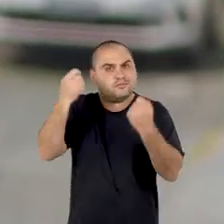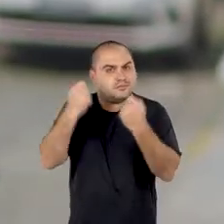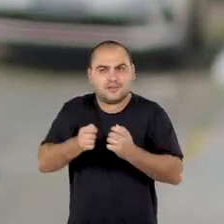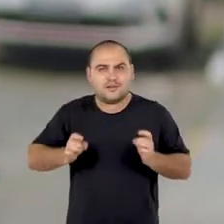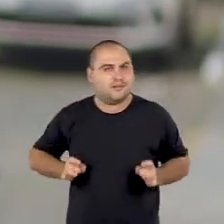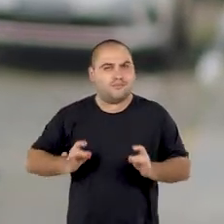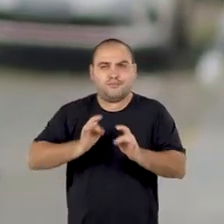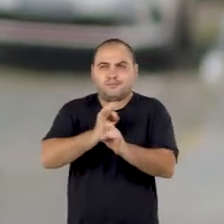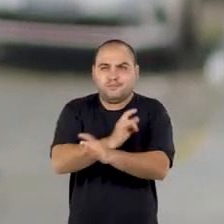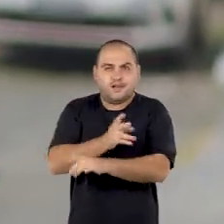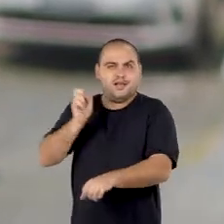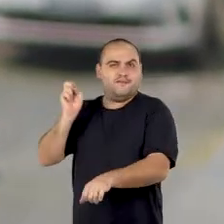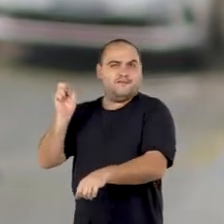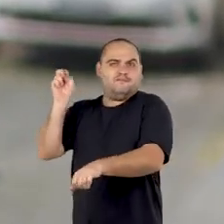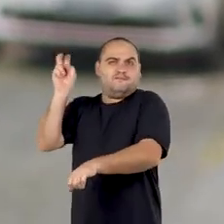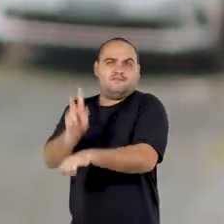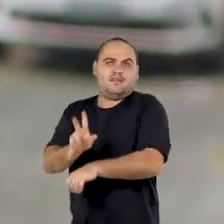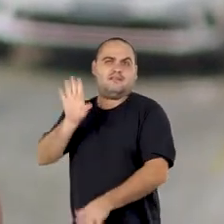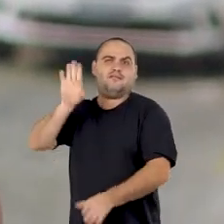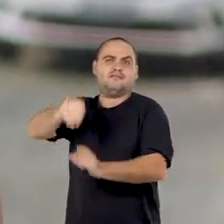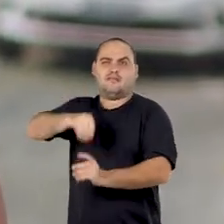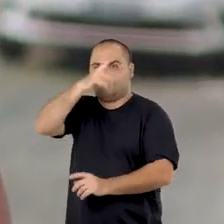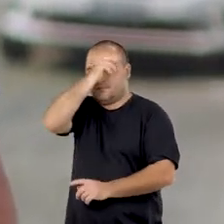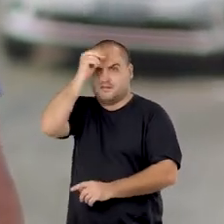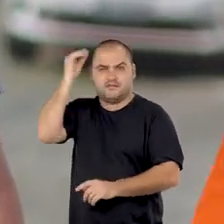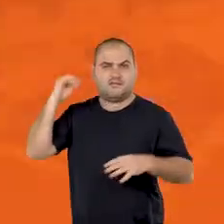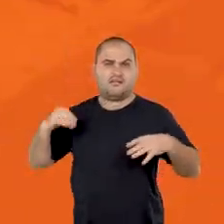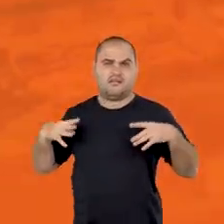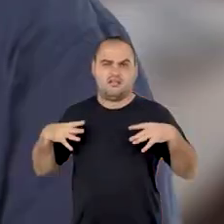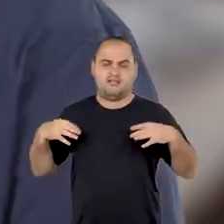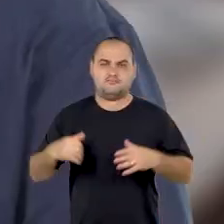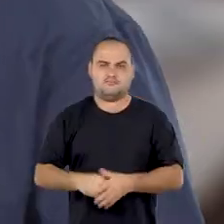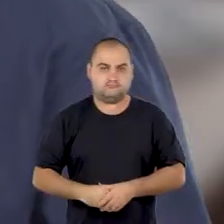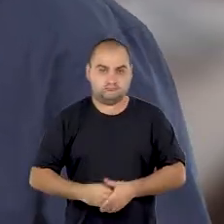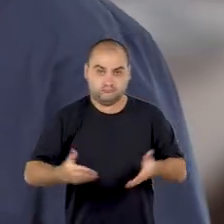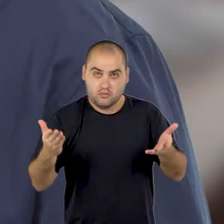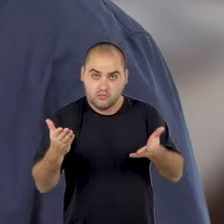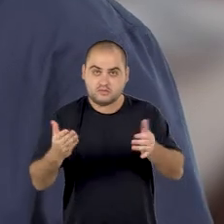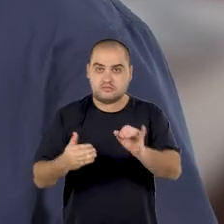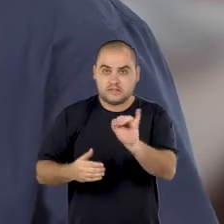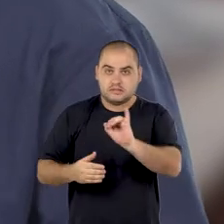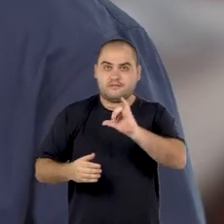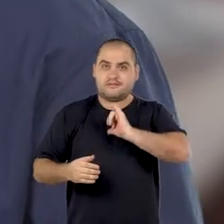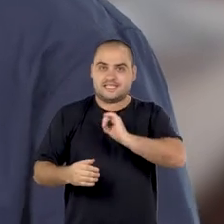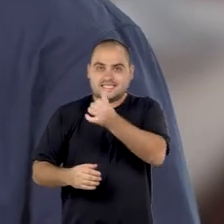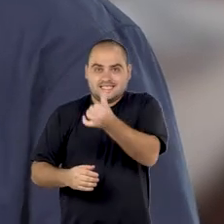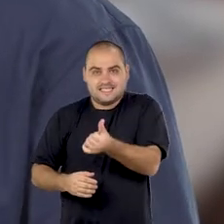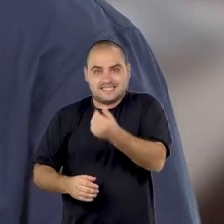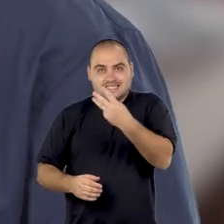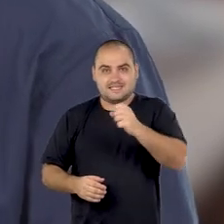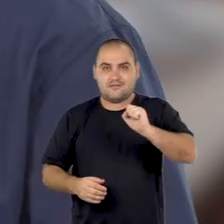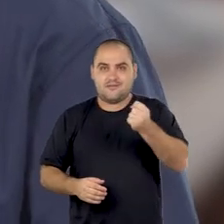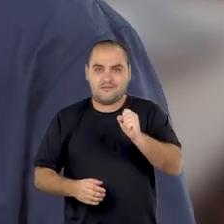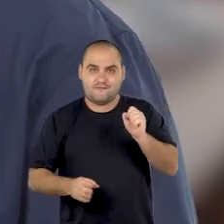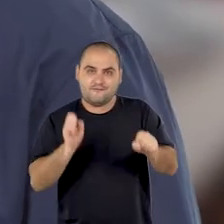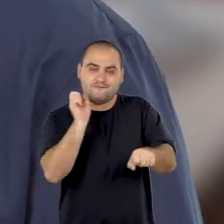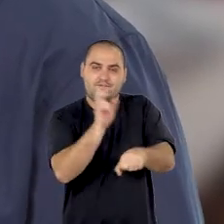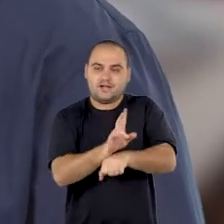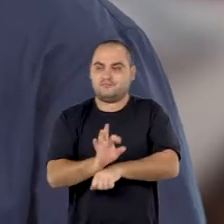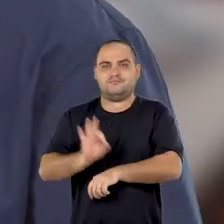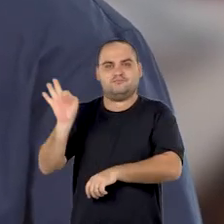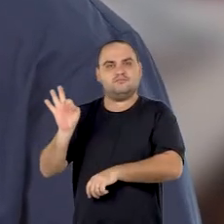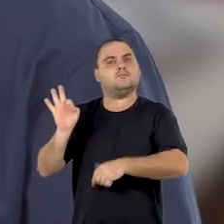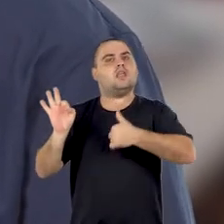Mafra, você tem que acabar mesmo é com essa mamata que nós temos dentro da prefeitura. Hoje Itajaí tem 638 cargos